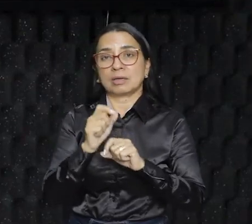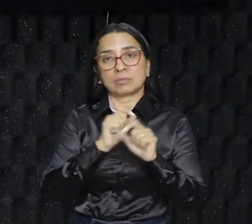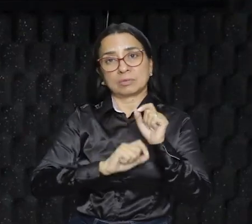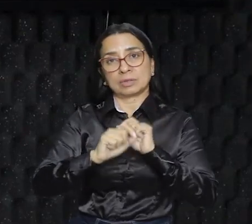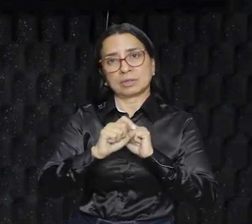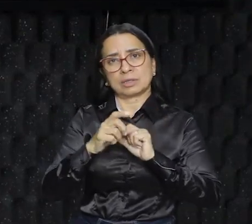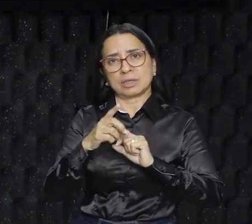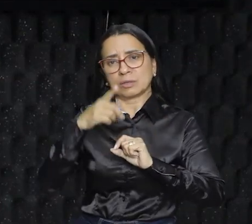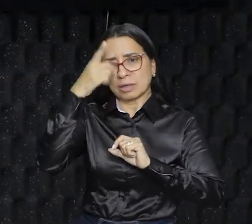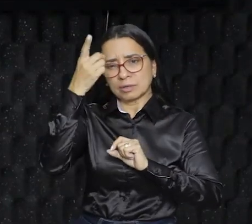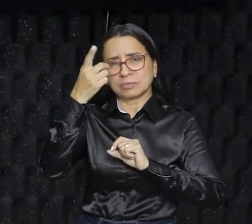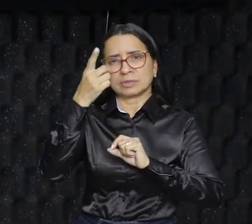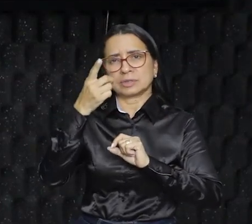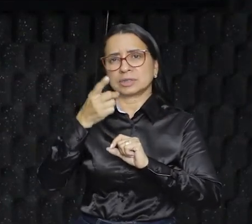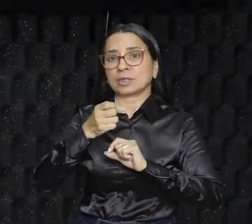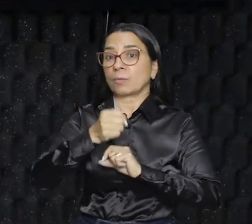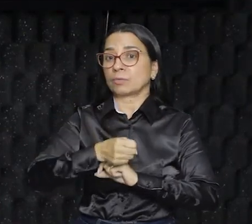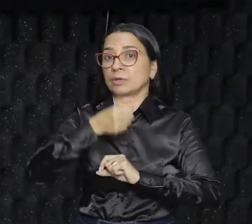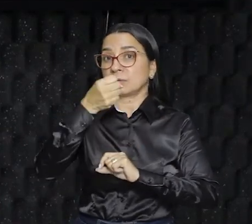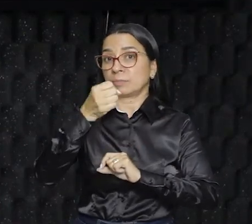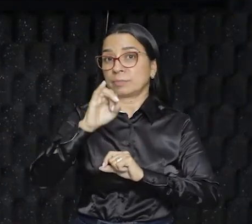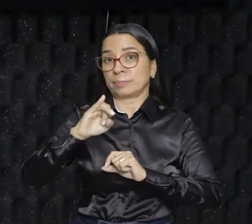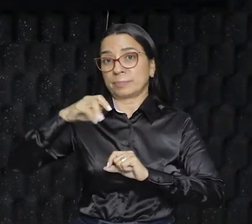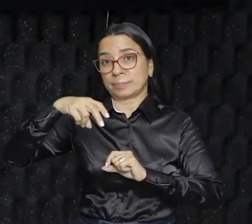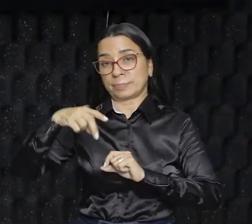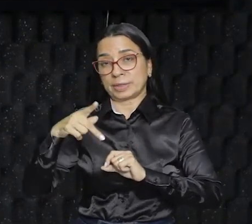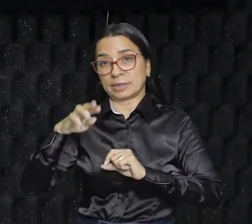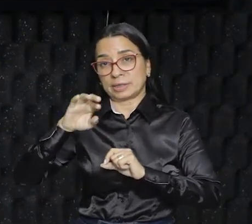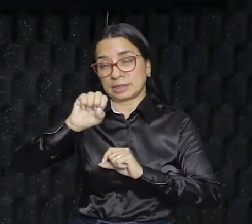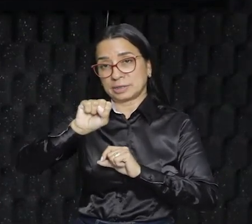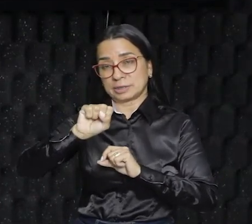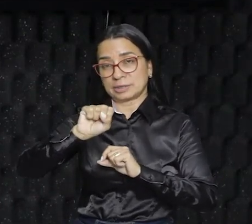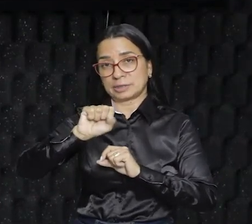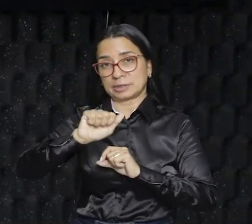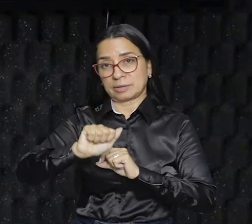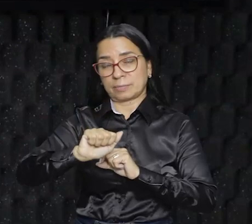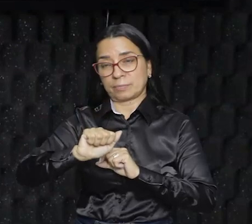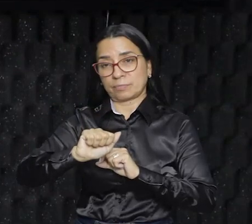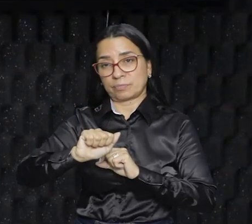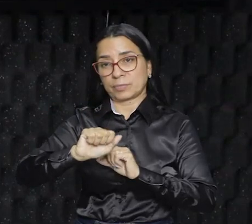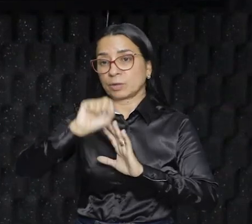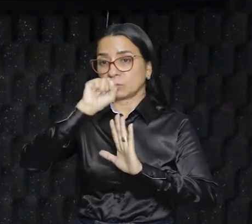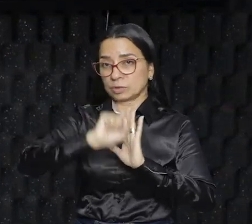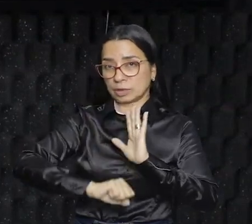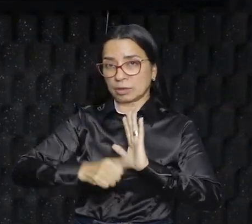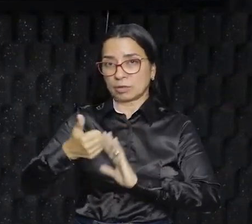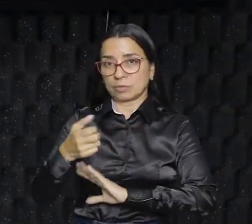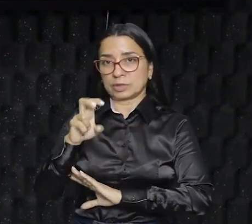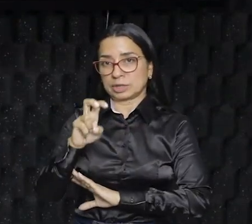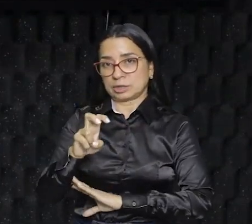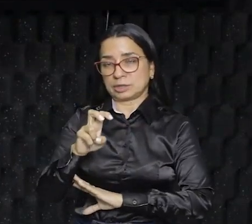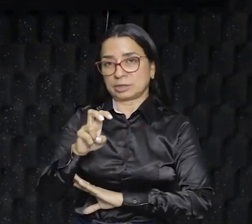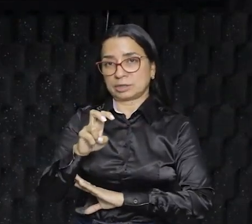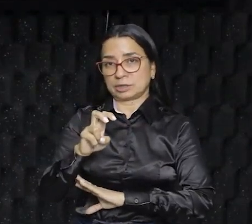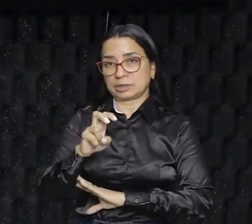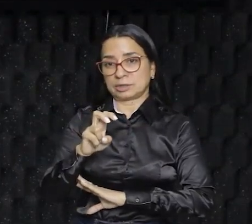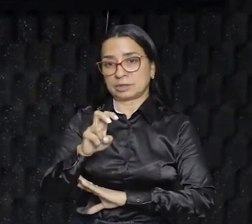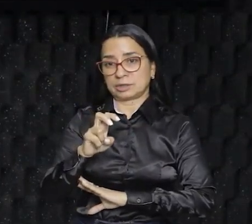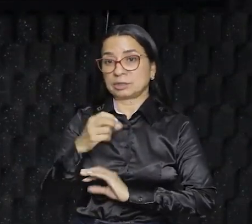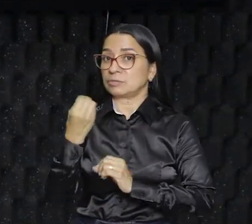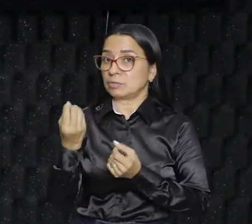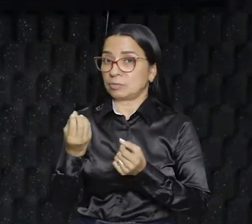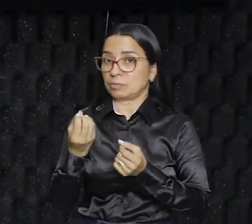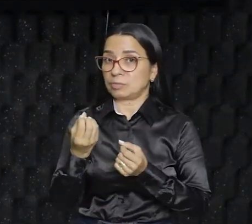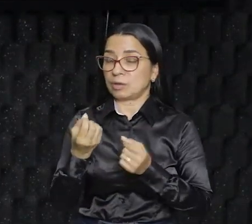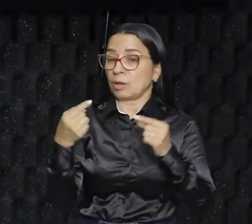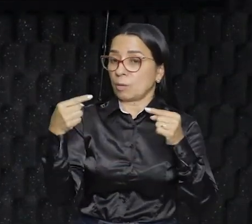da imprensa, no século XV, pelo Gutenberg, que favoreceu essa